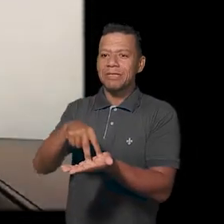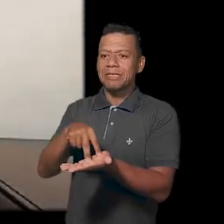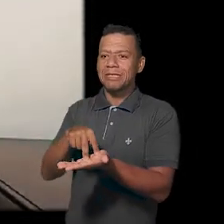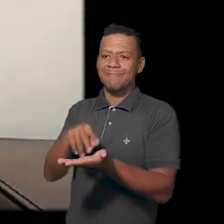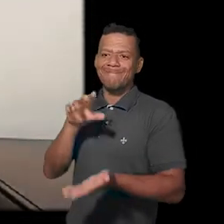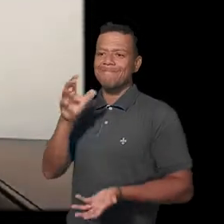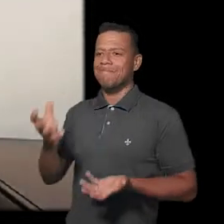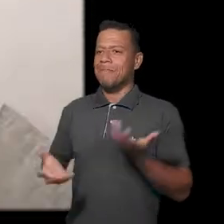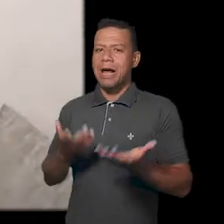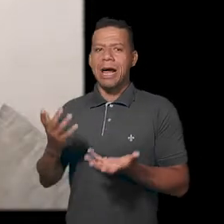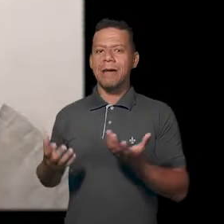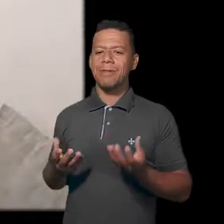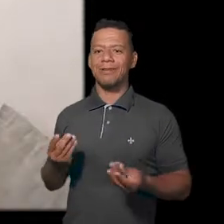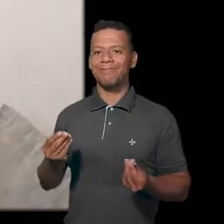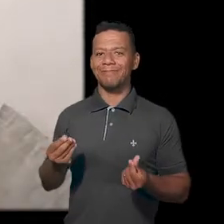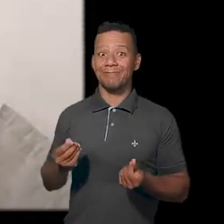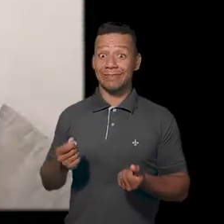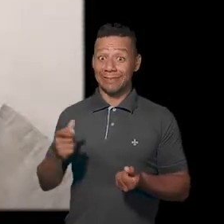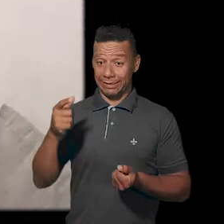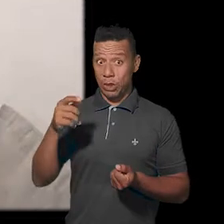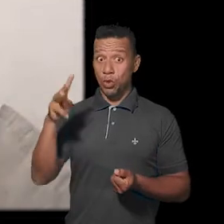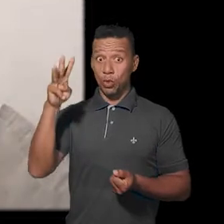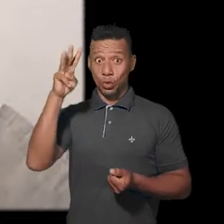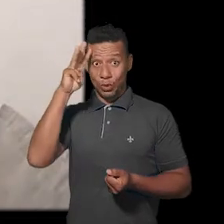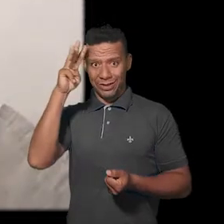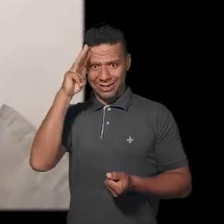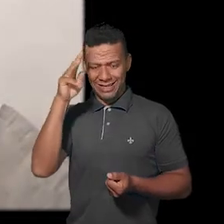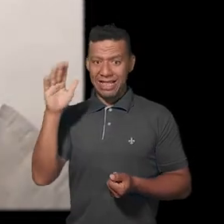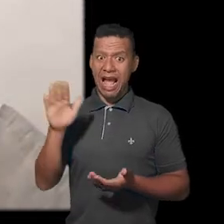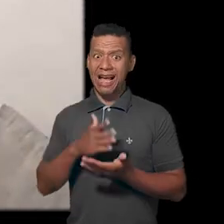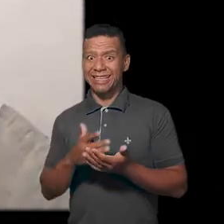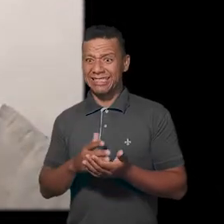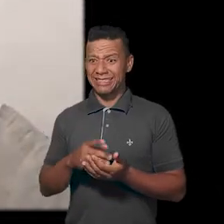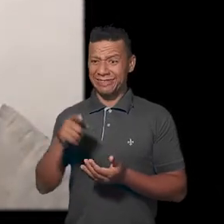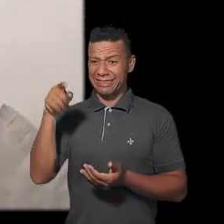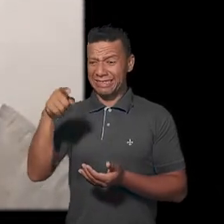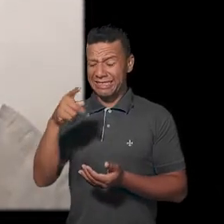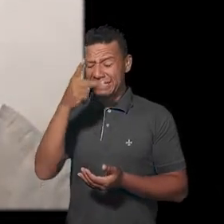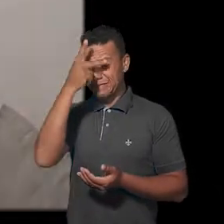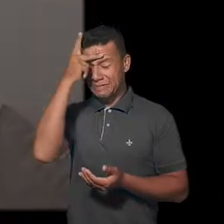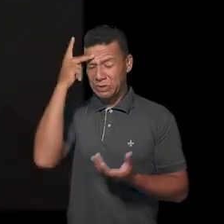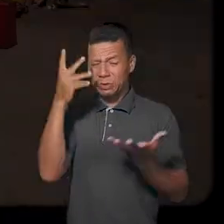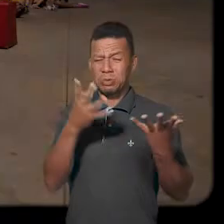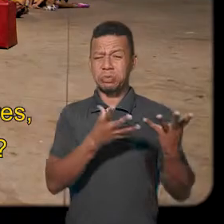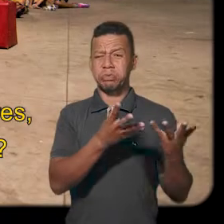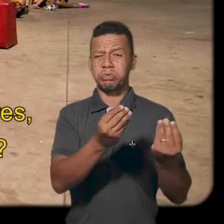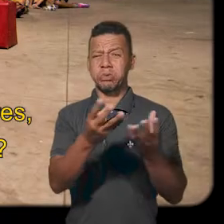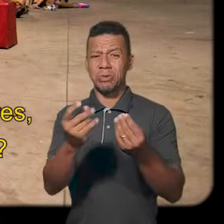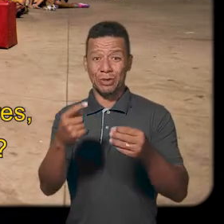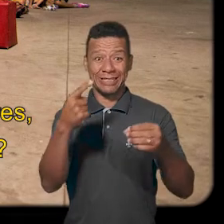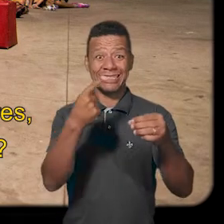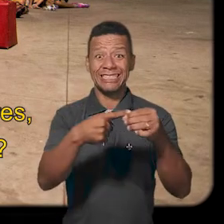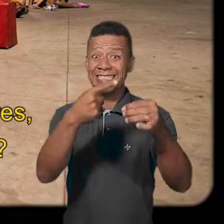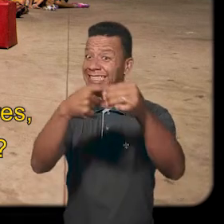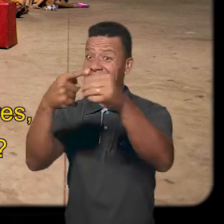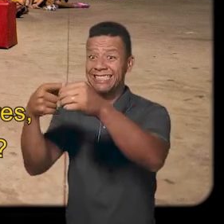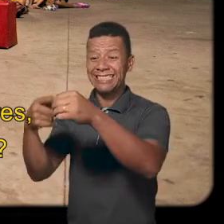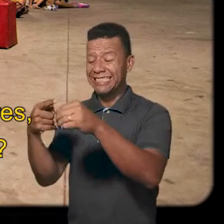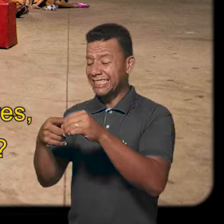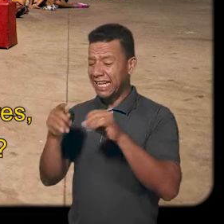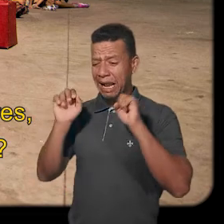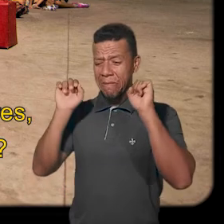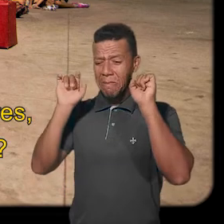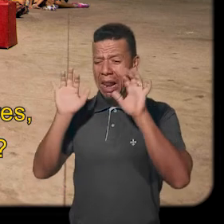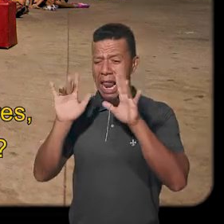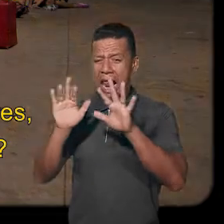vez um número. Numa mesma terça-feira, tem gente de Santo André, tem gente de São Caetano, tem gente de São Bernardo,